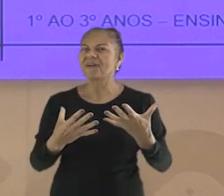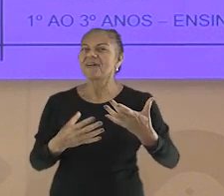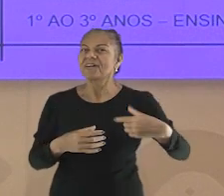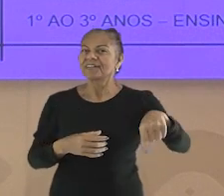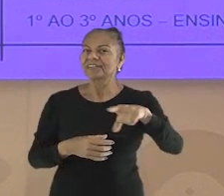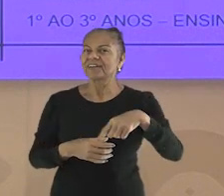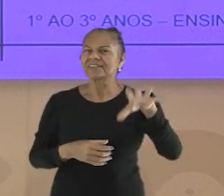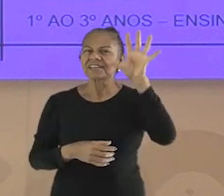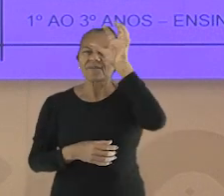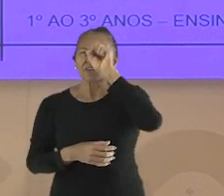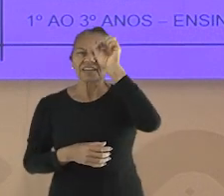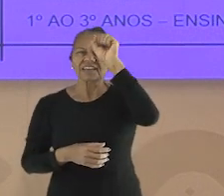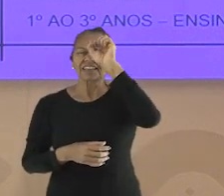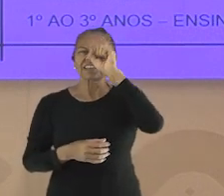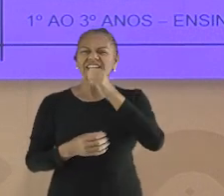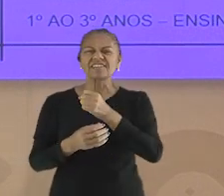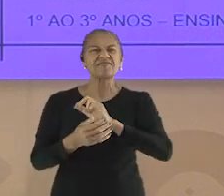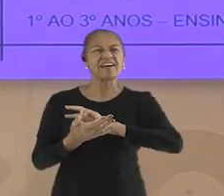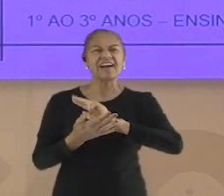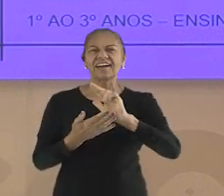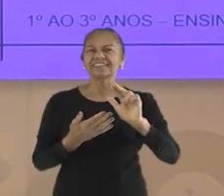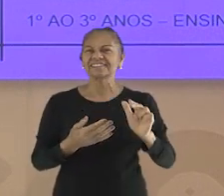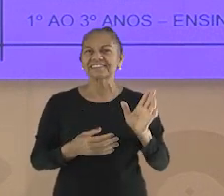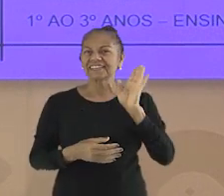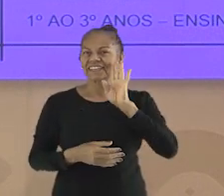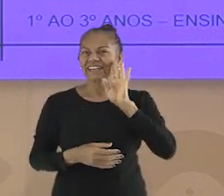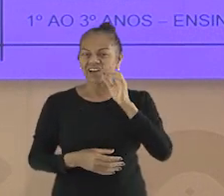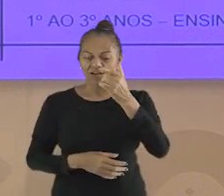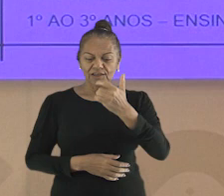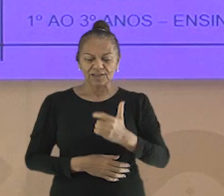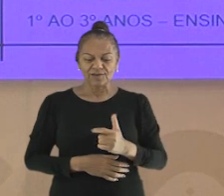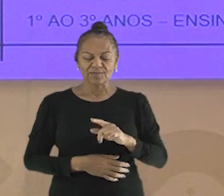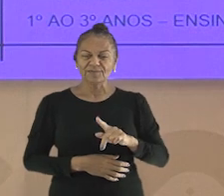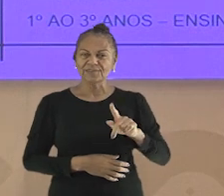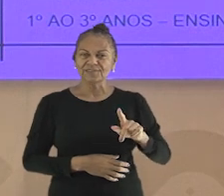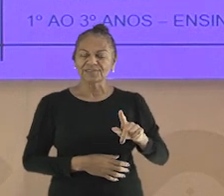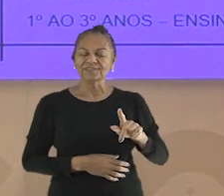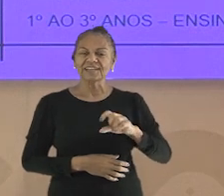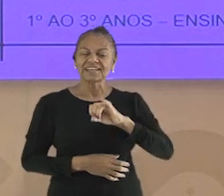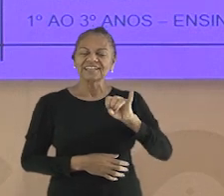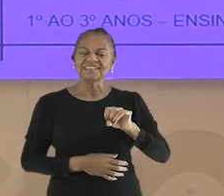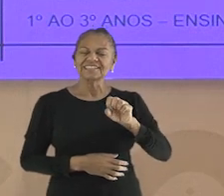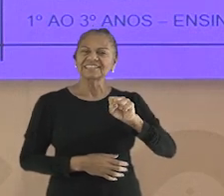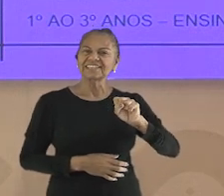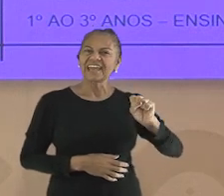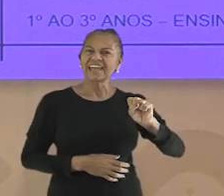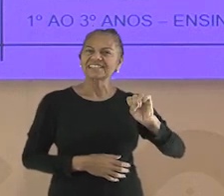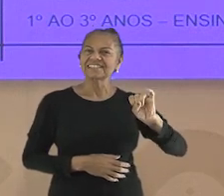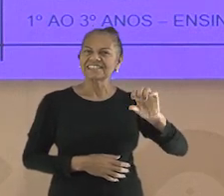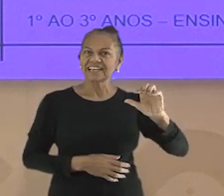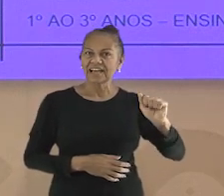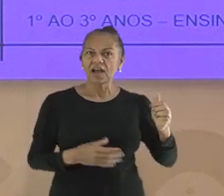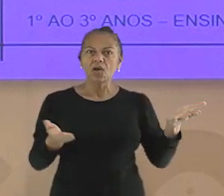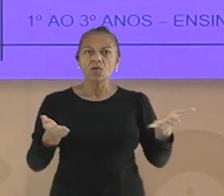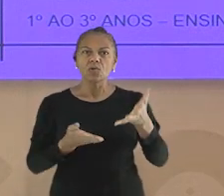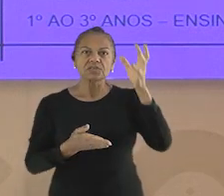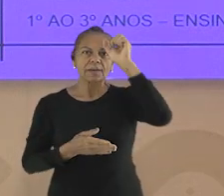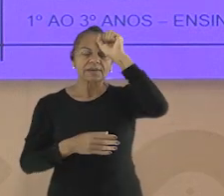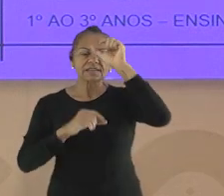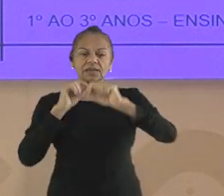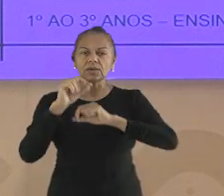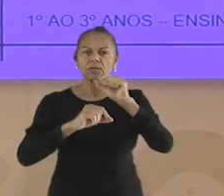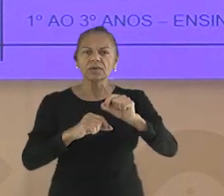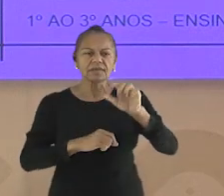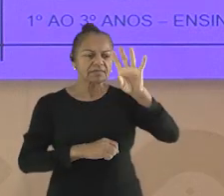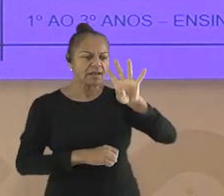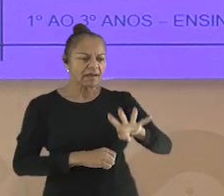vamos aprender muitas coisas legais juntos. Eu sou a professora Jéssica, de matemática, e hoje nós vamos aprender sobre a leitura de